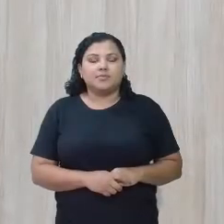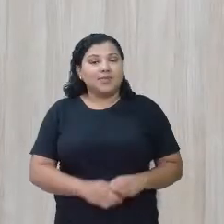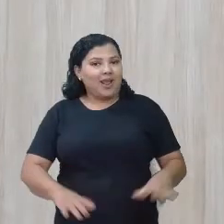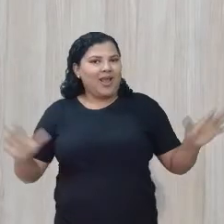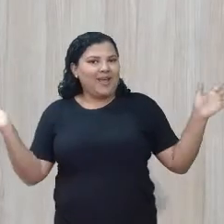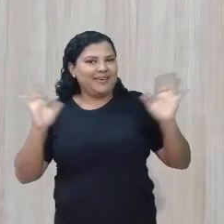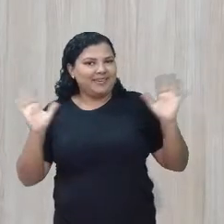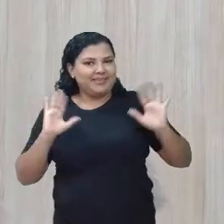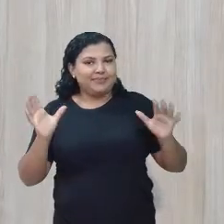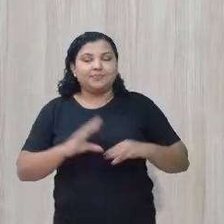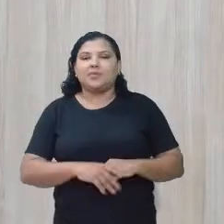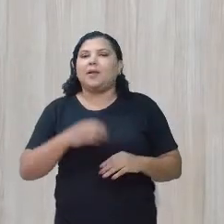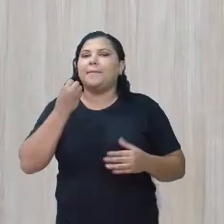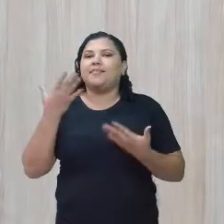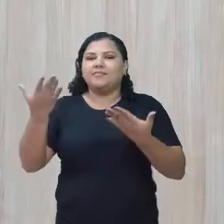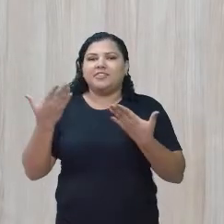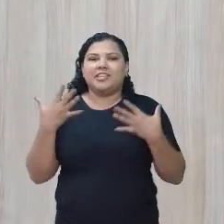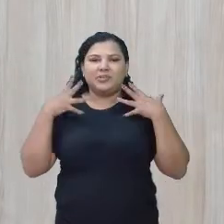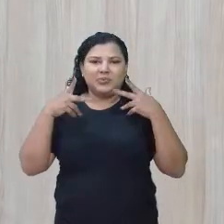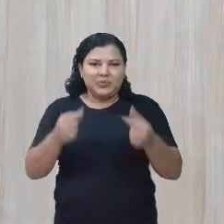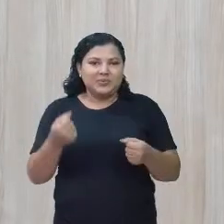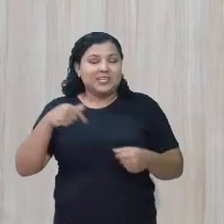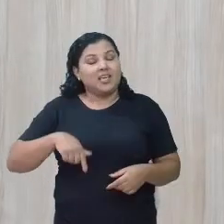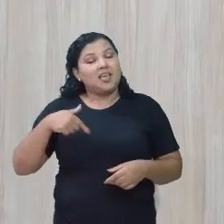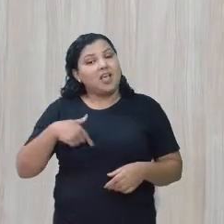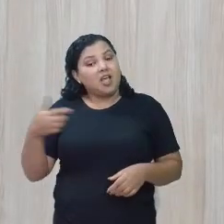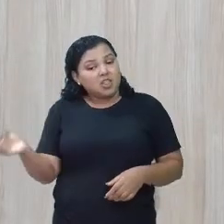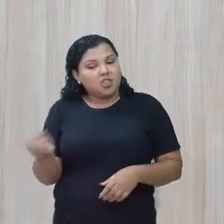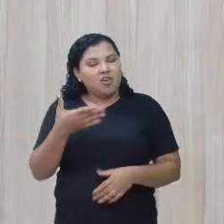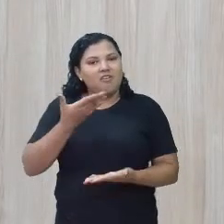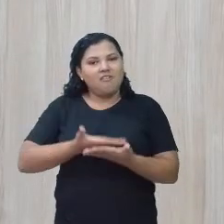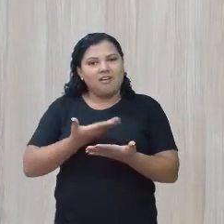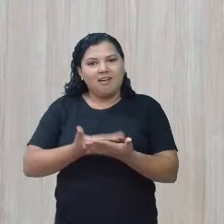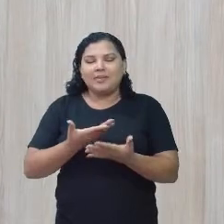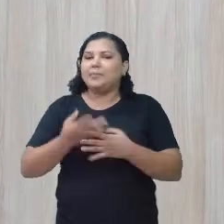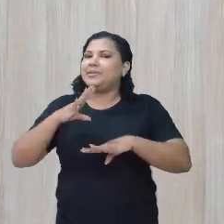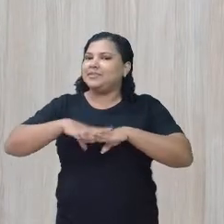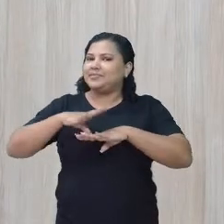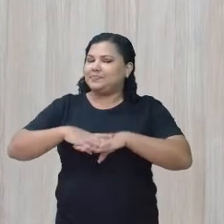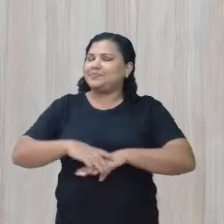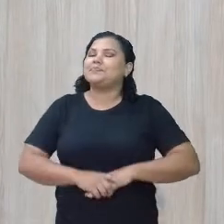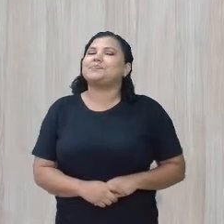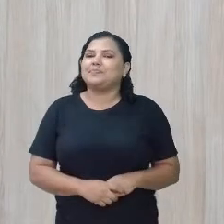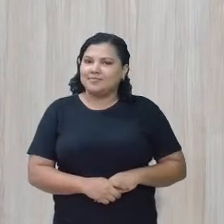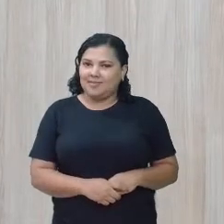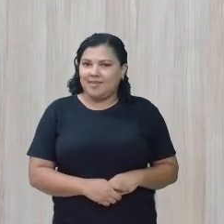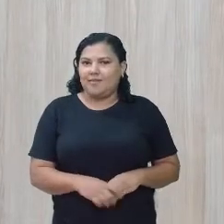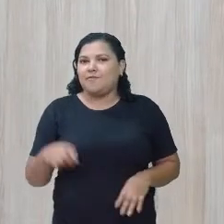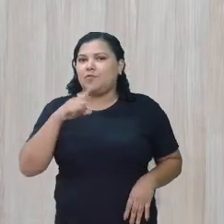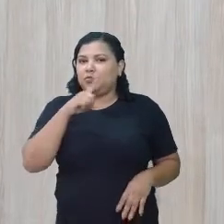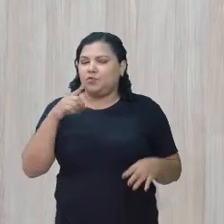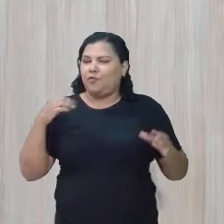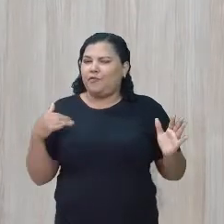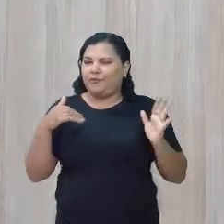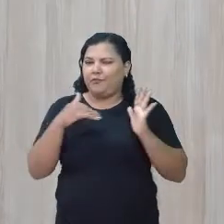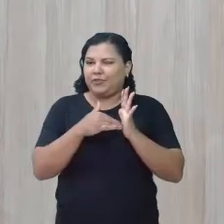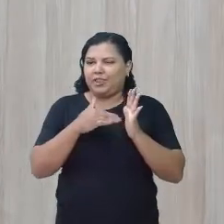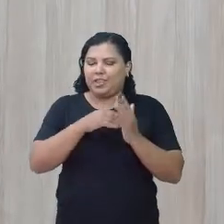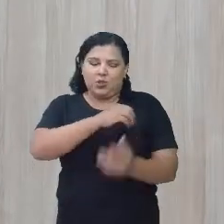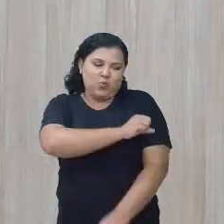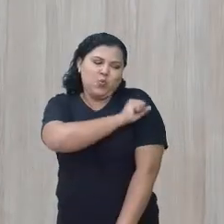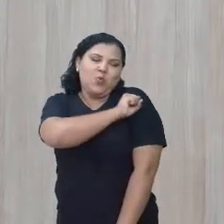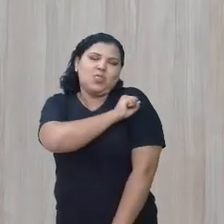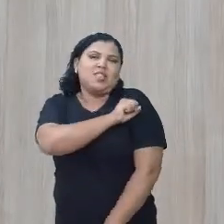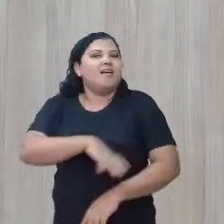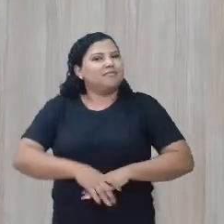Fala galerinha, seja muito bem-vindo a mais uma aula de matemática para o pessoal aí dos anos finais do 8º